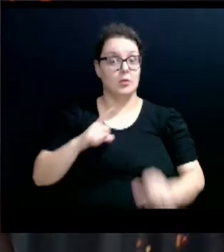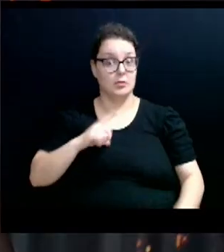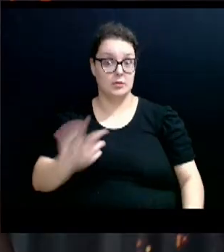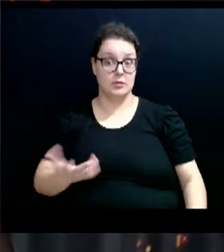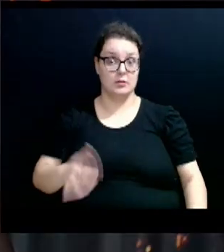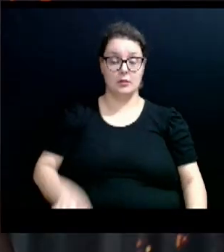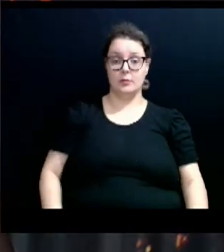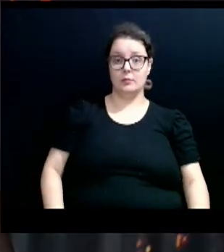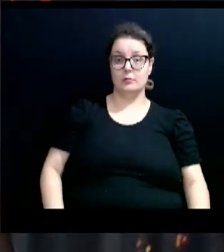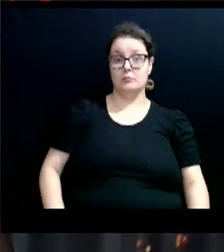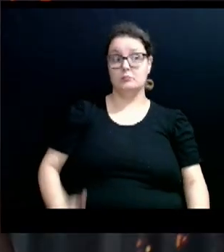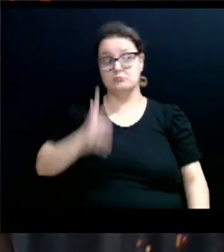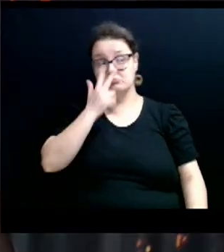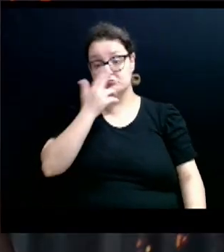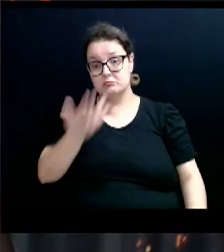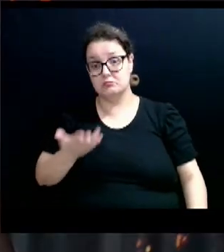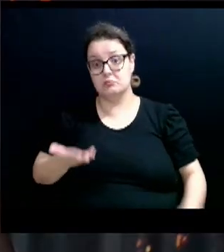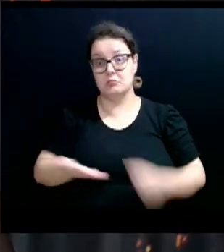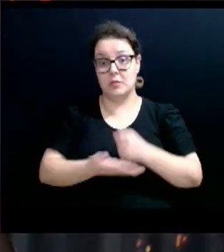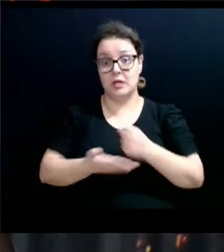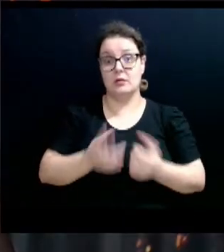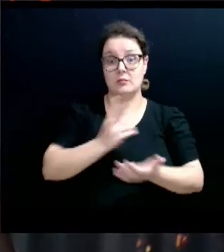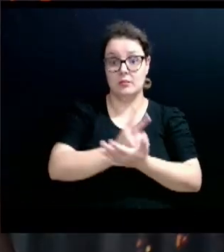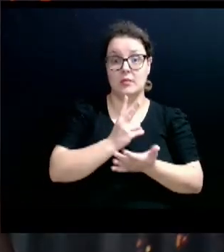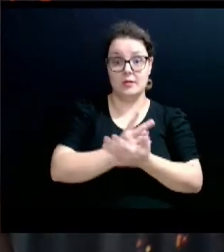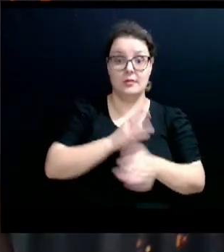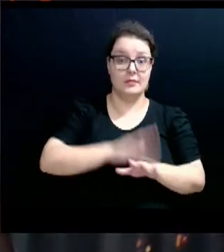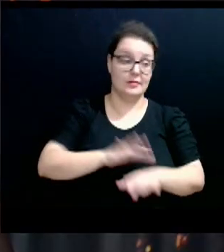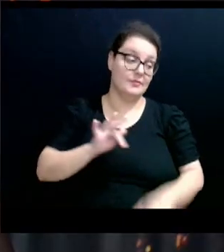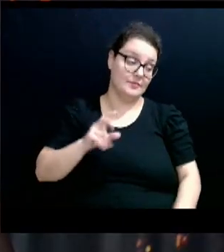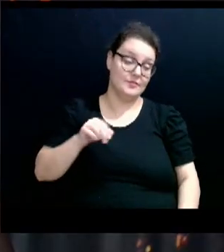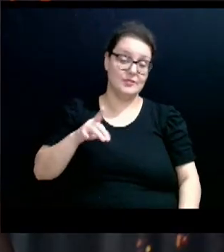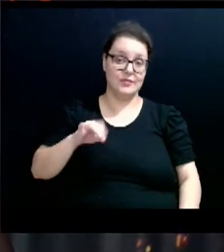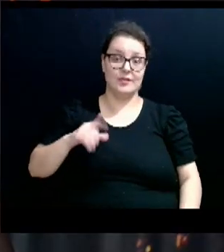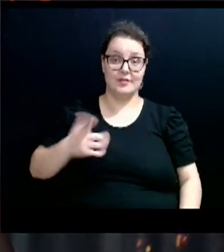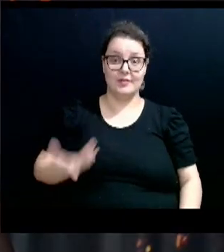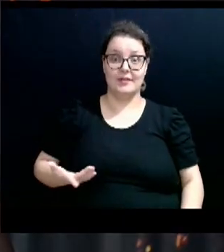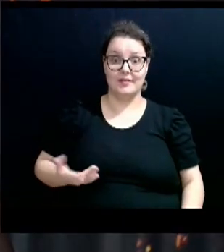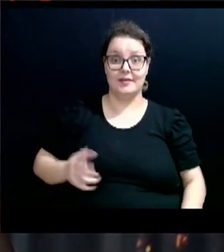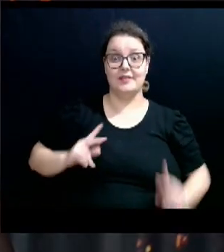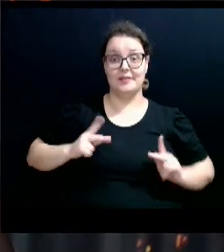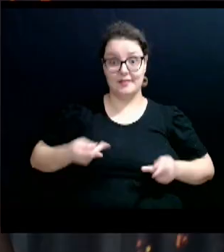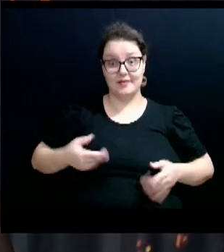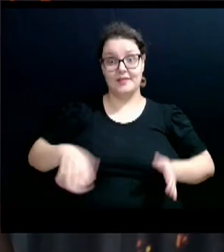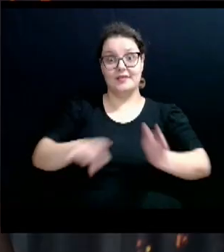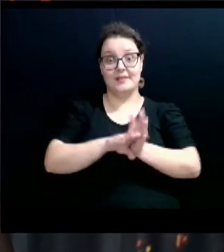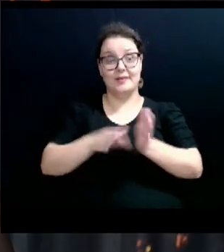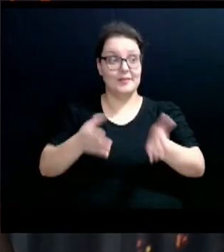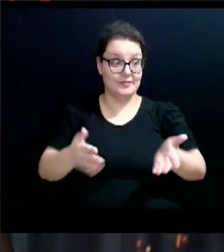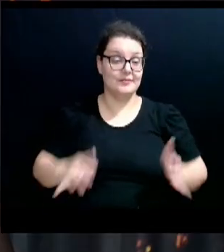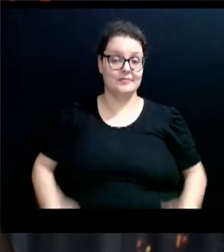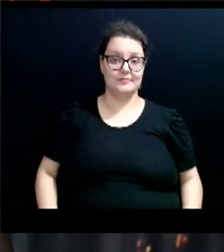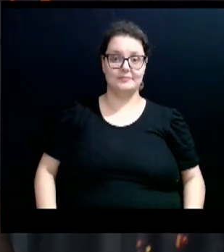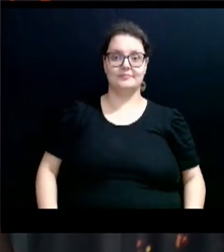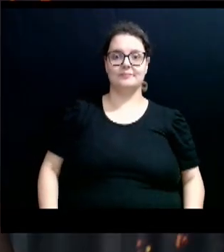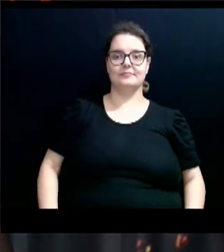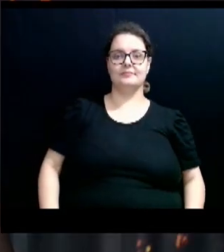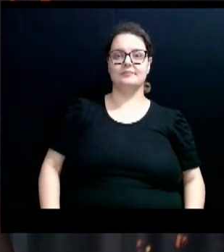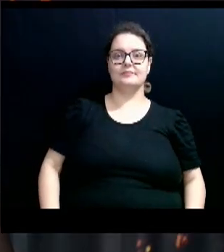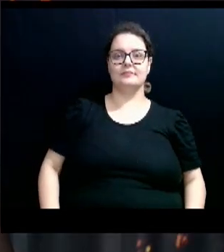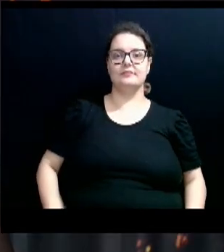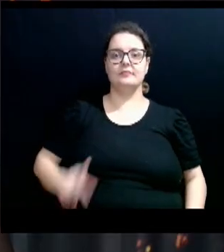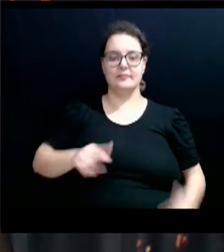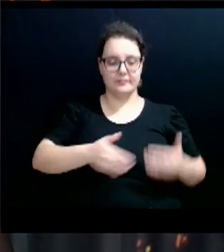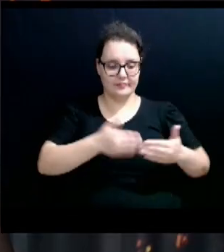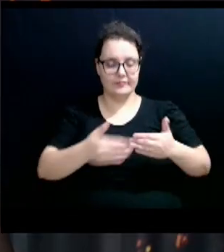parecem muito básicas, mas elas sempre foram funcionais, né? A humanidade chegou até aqui com isso. Então, é um processo importante,